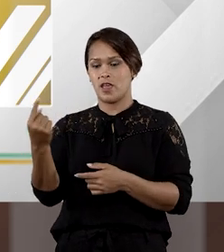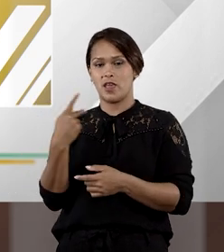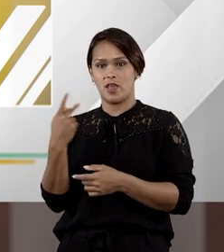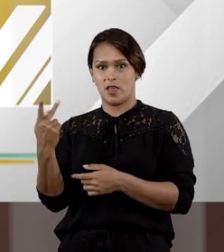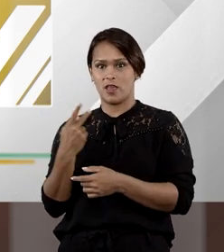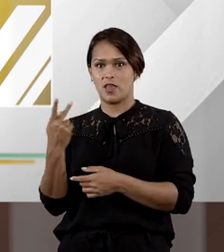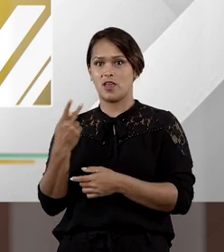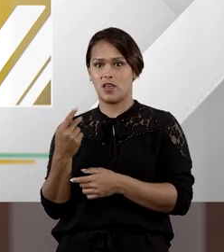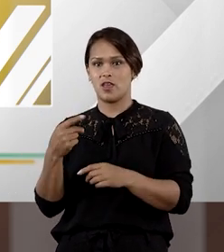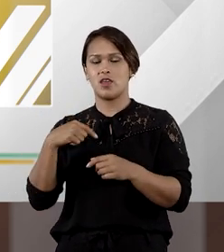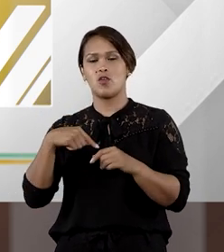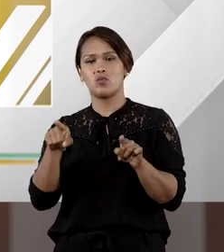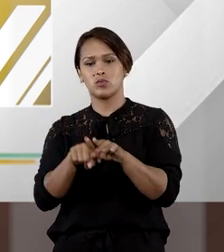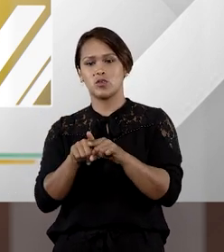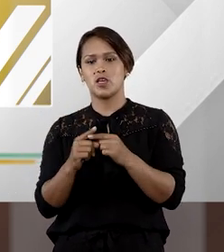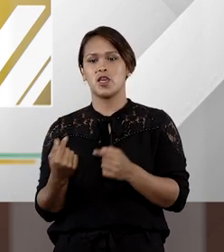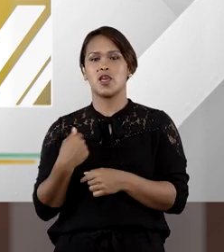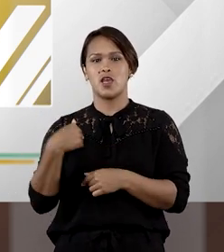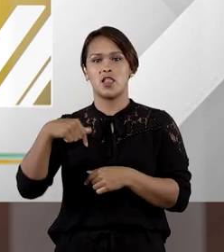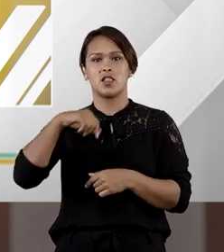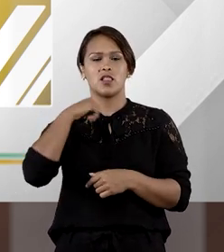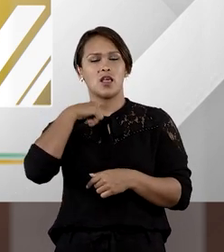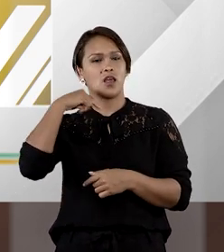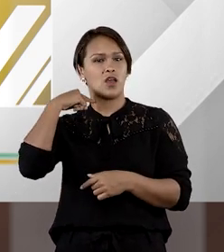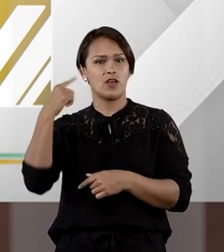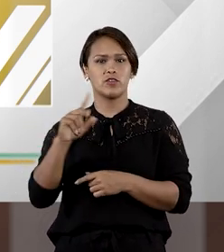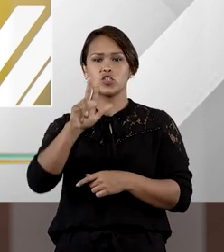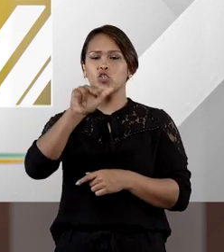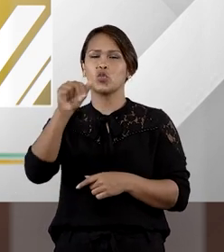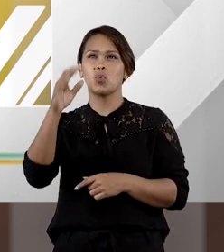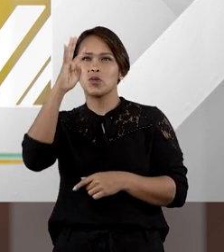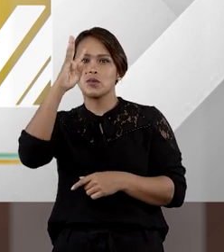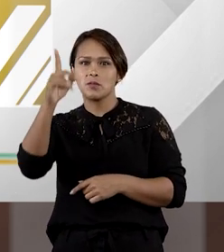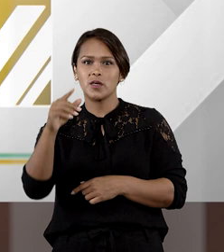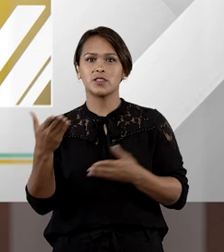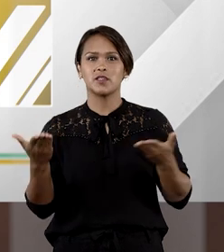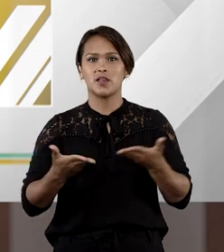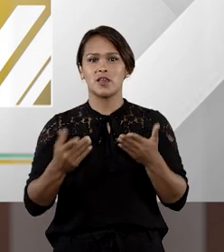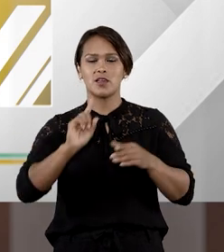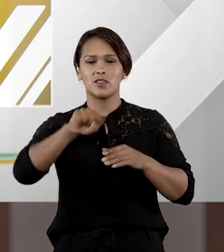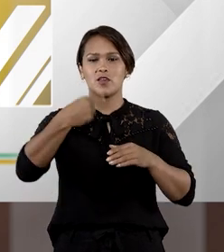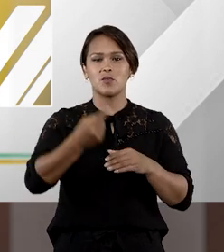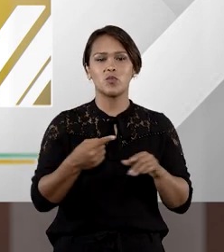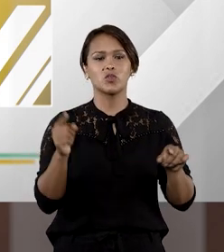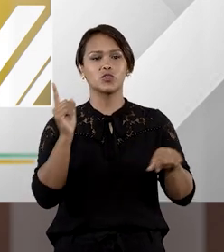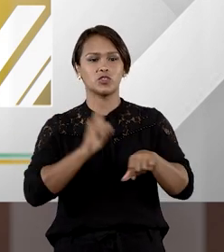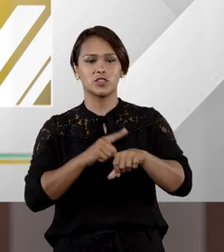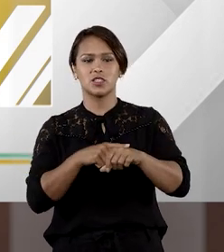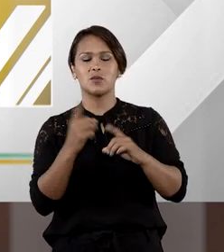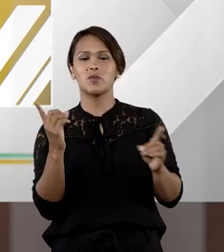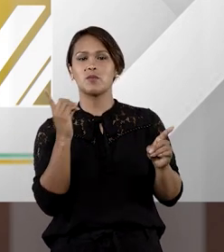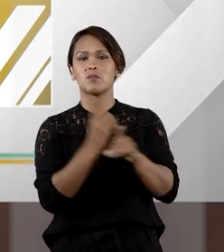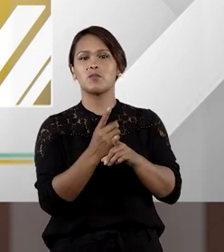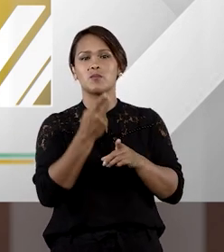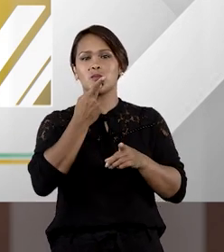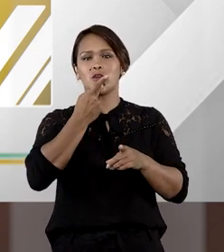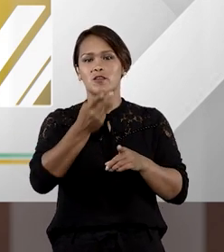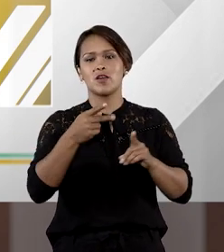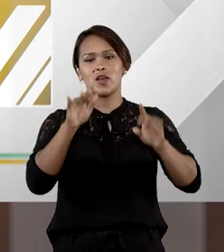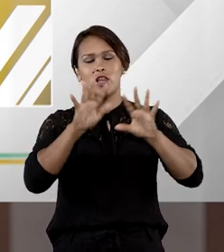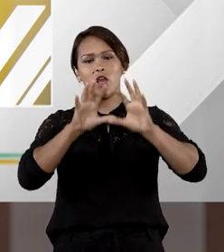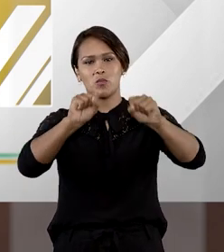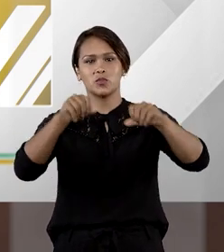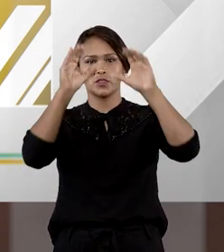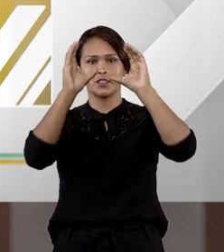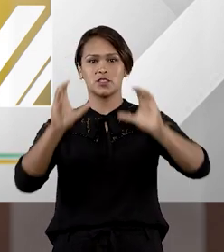em Passos, né, em Minas Gerais, na nossa infância, a gente nunca ia poder imaginar que, depois de muito tempo, a gente ia falar para o Tribunal